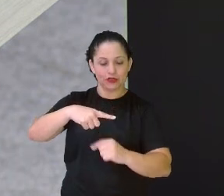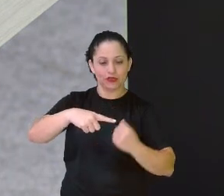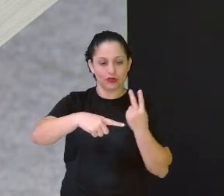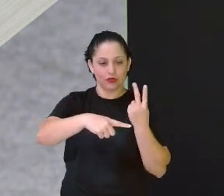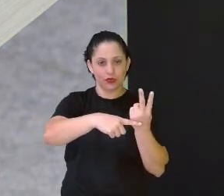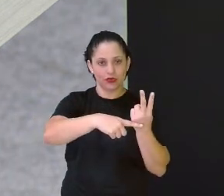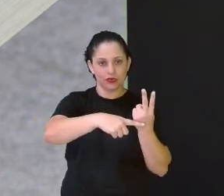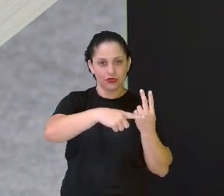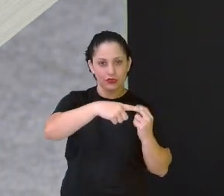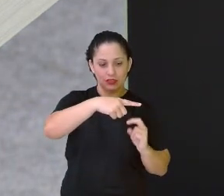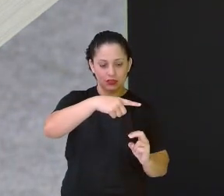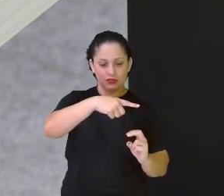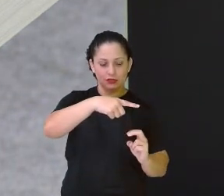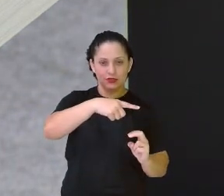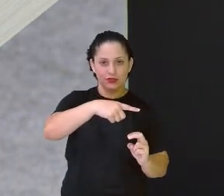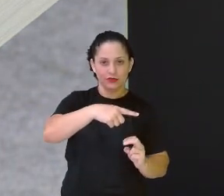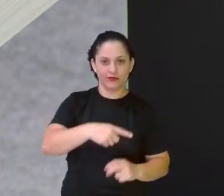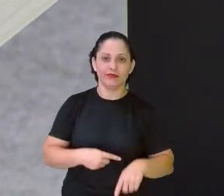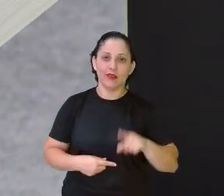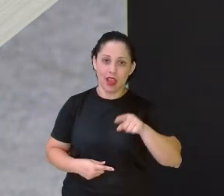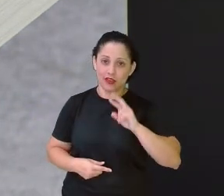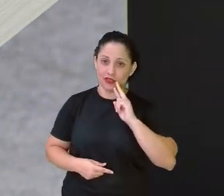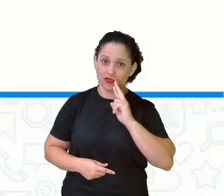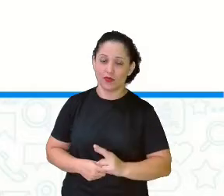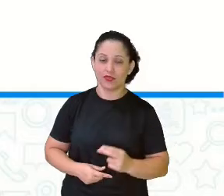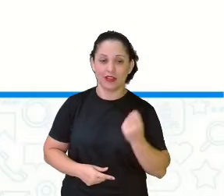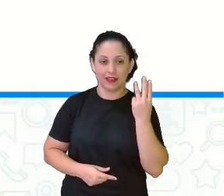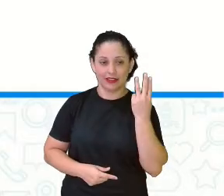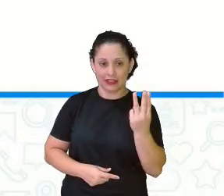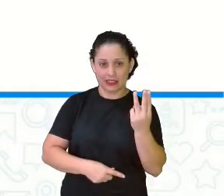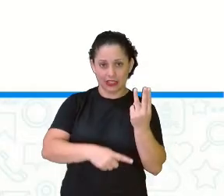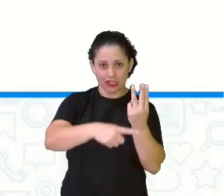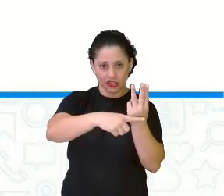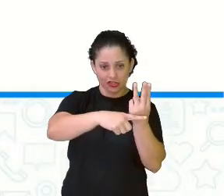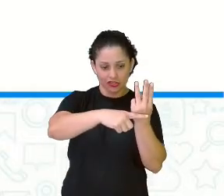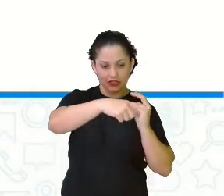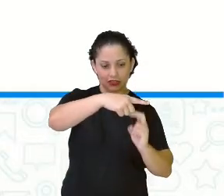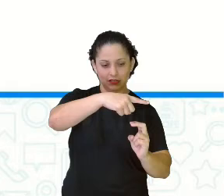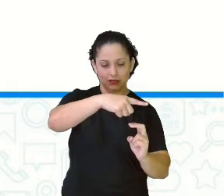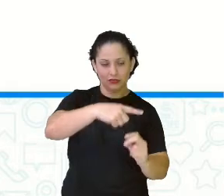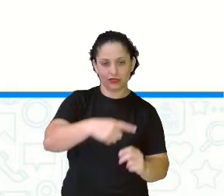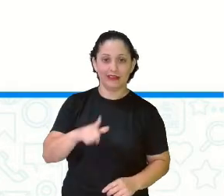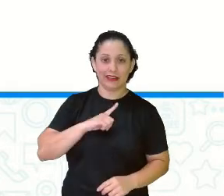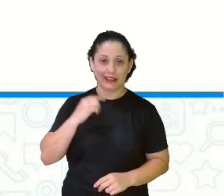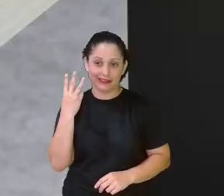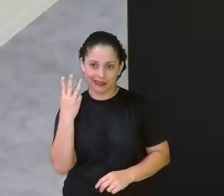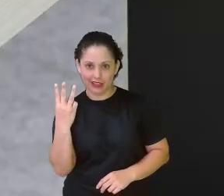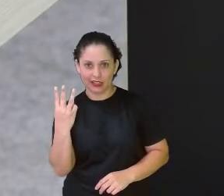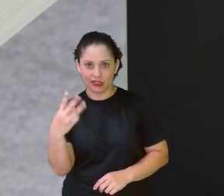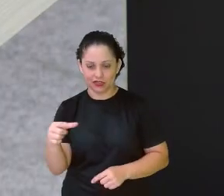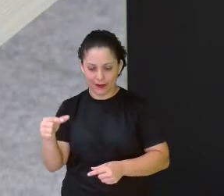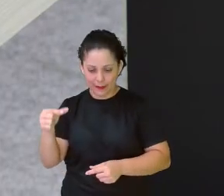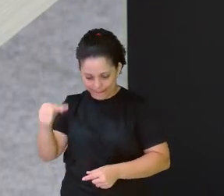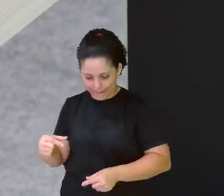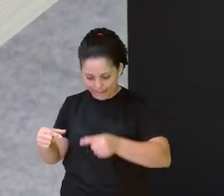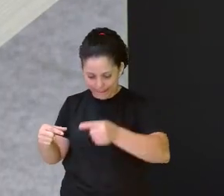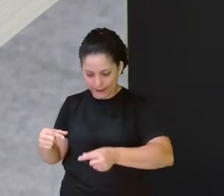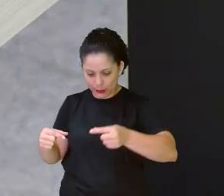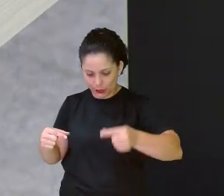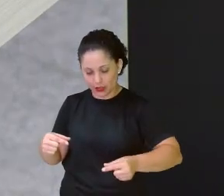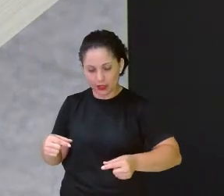O resultado é 3/5. Eu tenho 3 bonecos